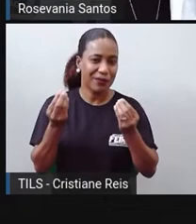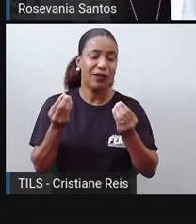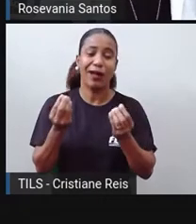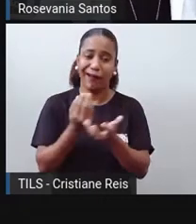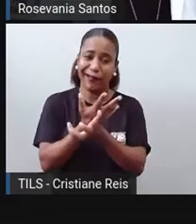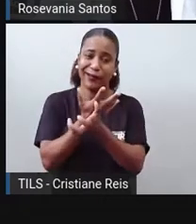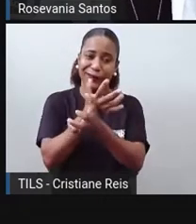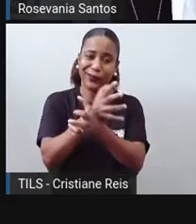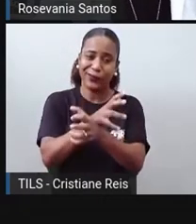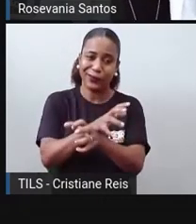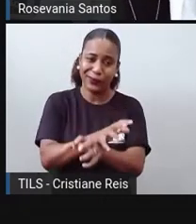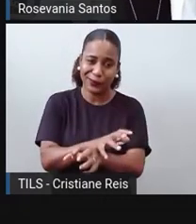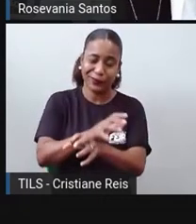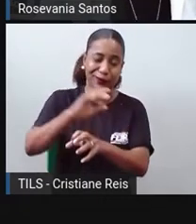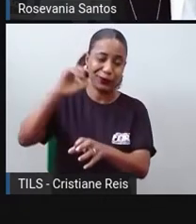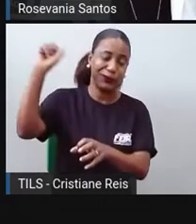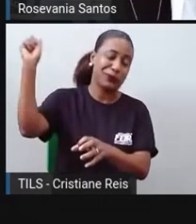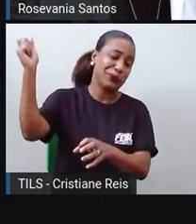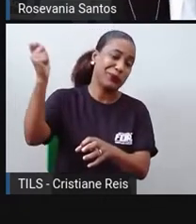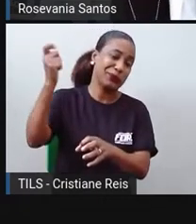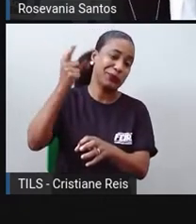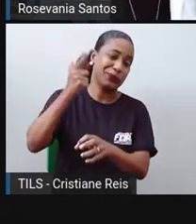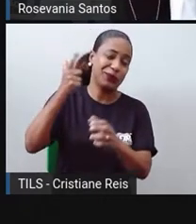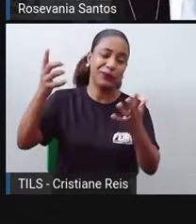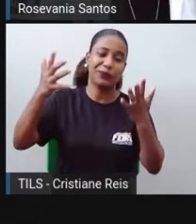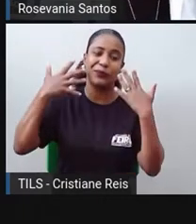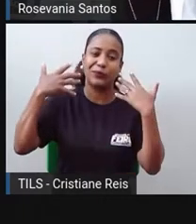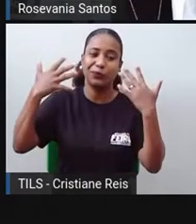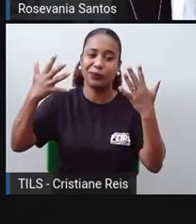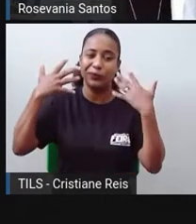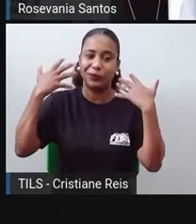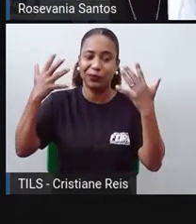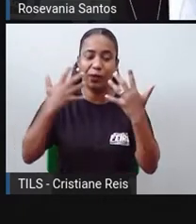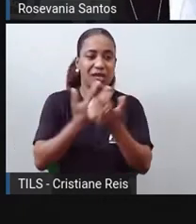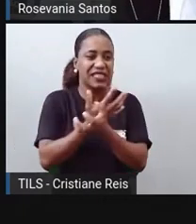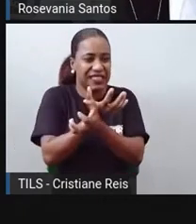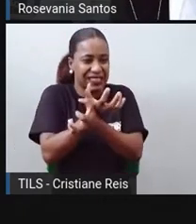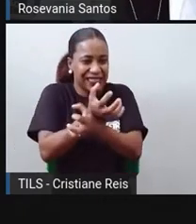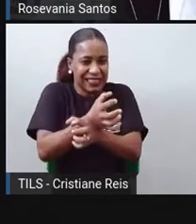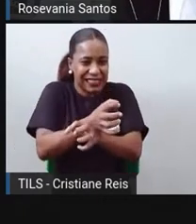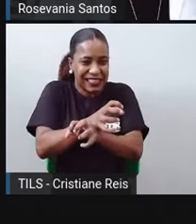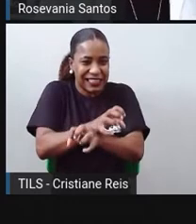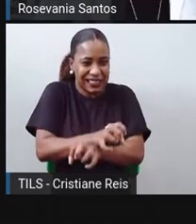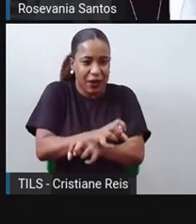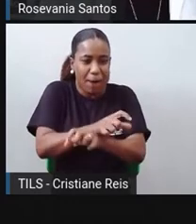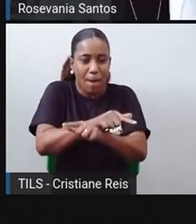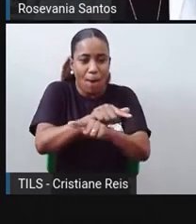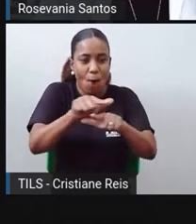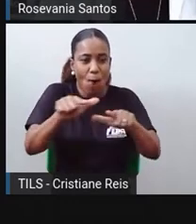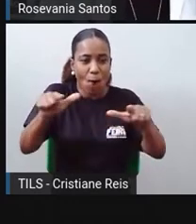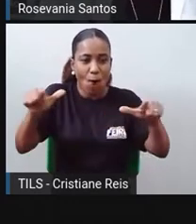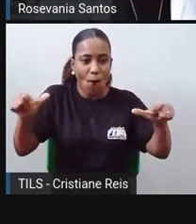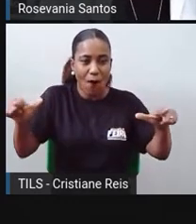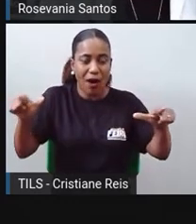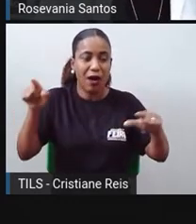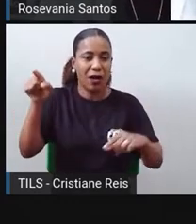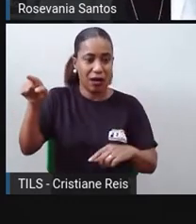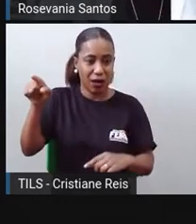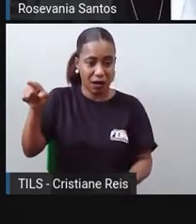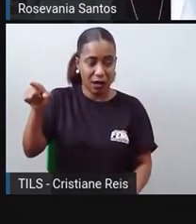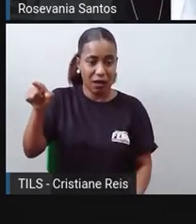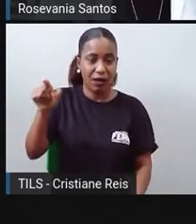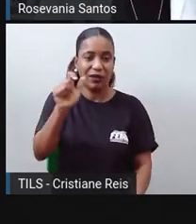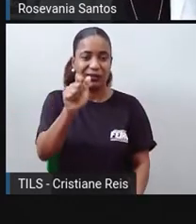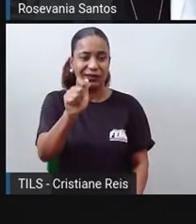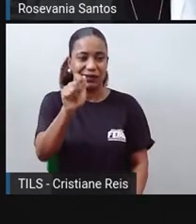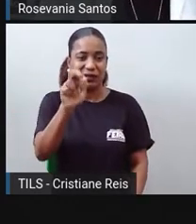desértico, principalmente, né, esses desertos que a gente tem aqui, né, o deserto arábico. Então, você vai perceber que aqui